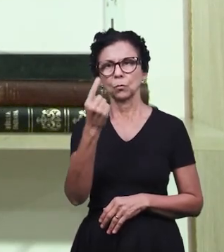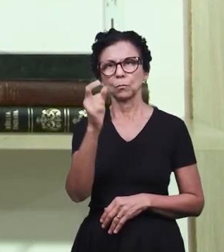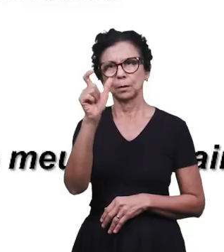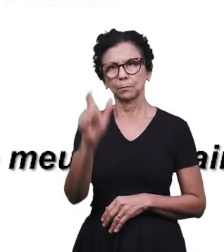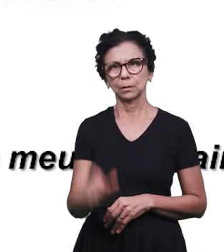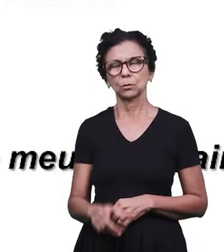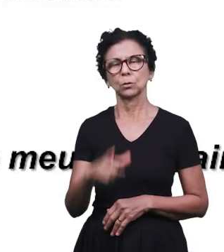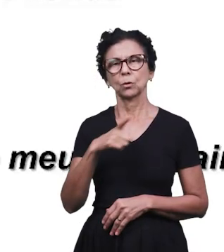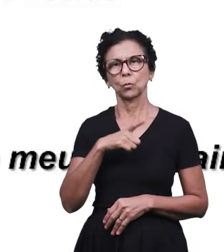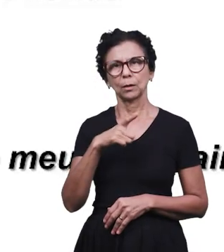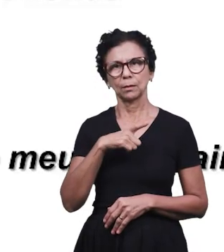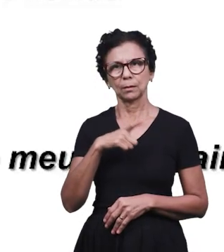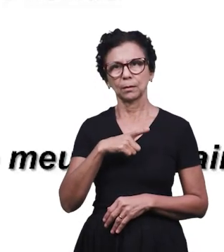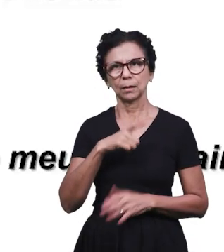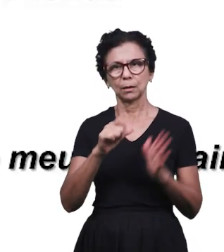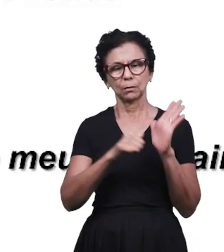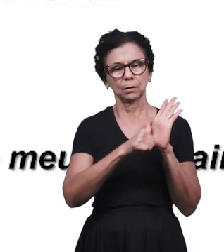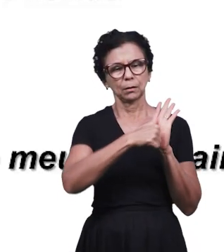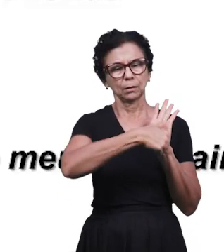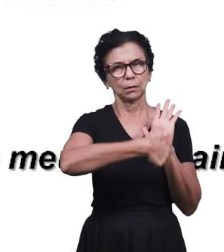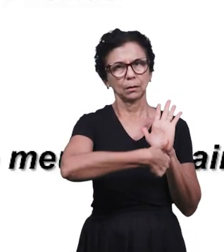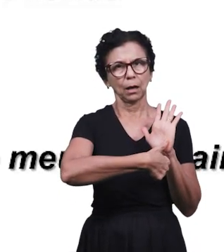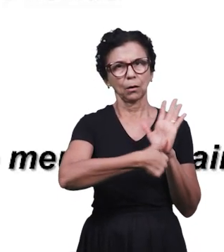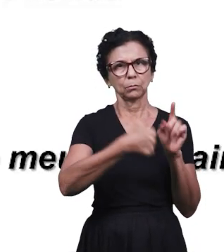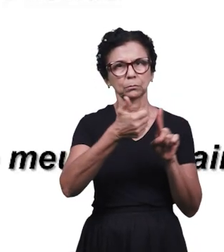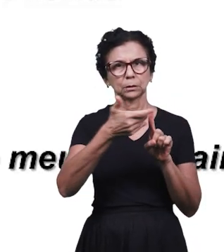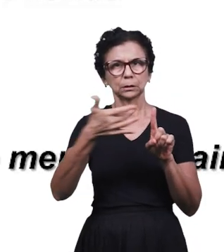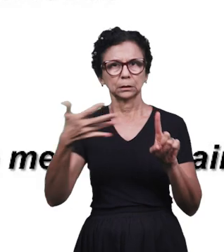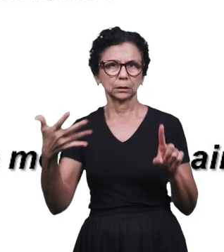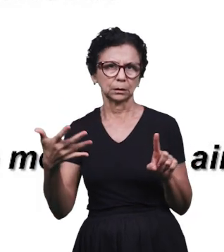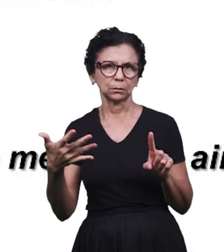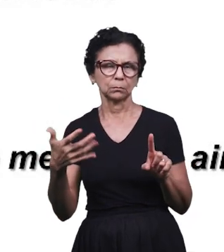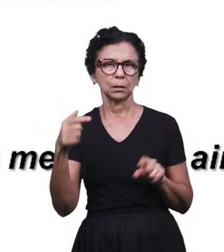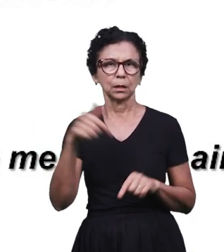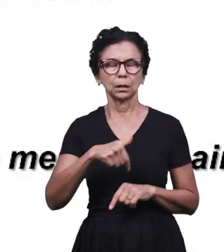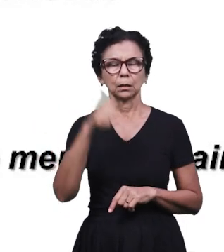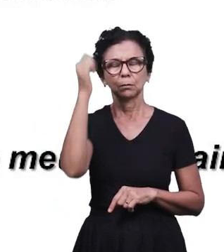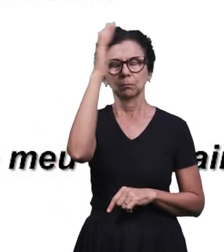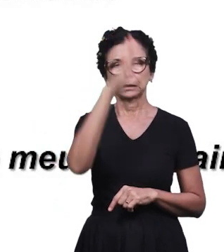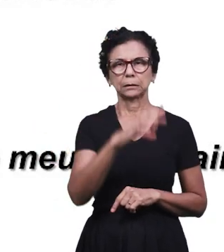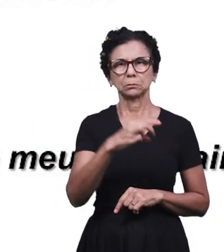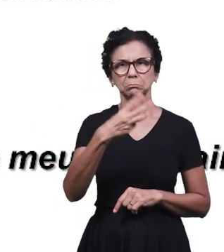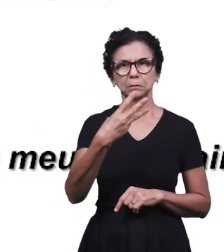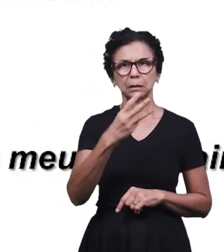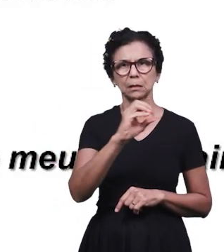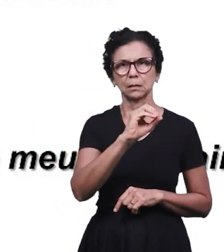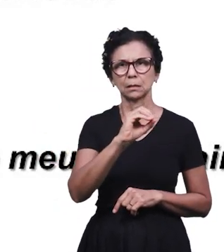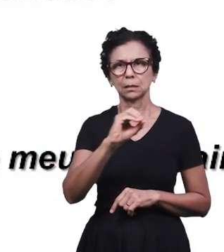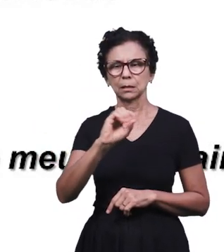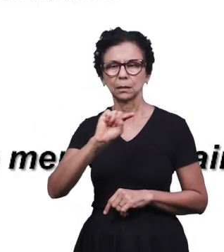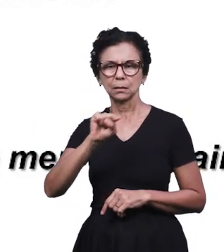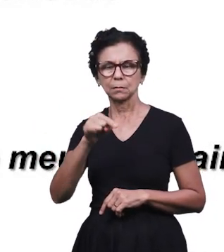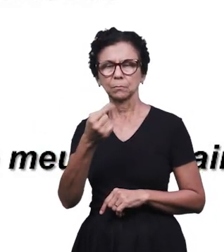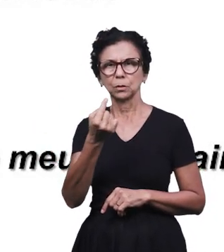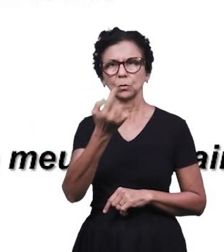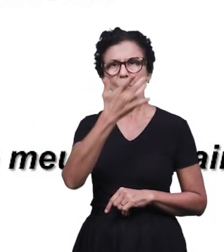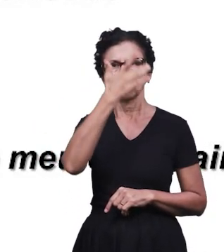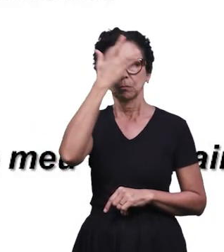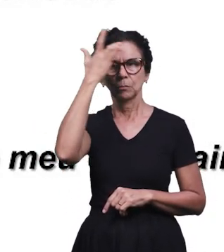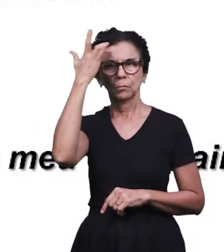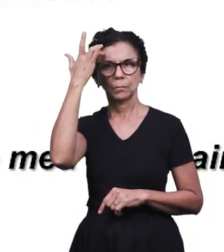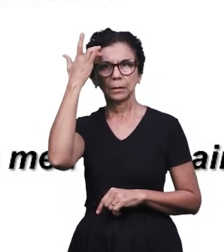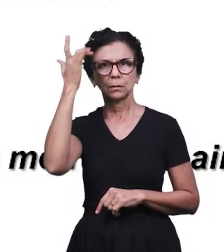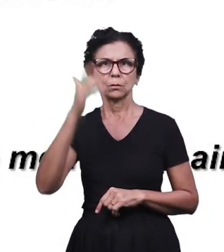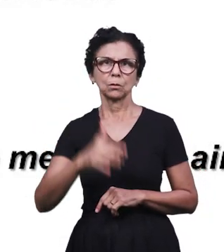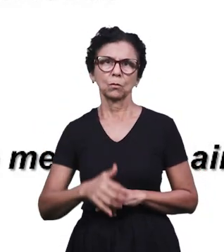do cromossomo 21. Hoje no Brasil, cerca de 300 mil pessoas. Essa síndrome foi descrita